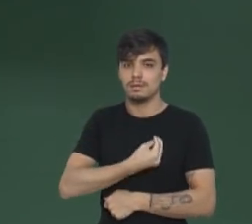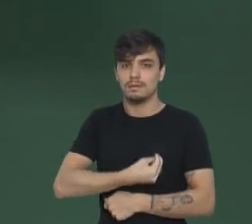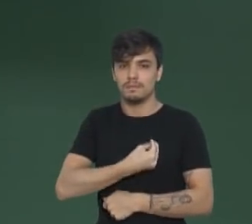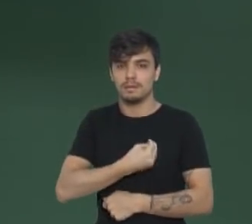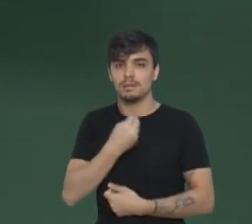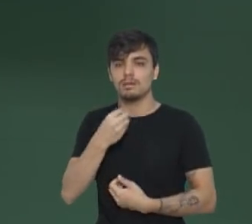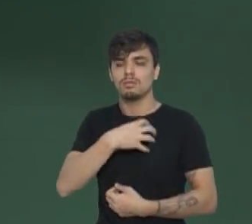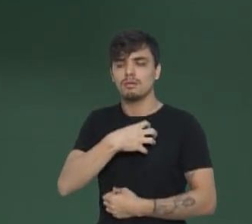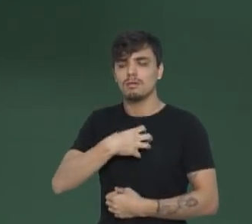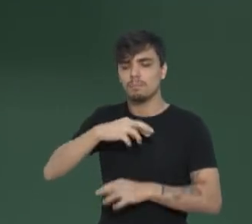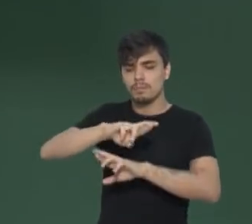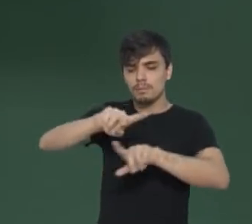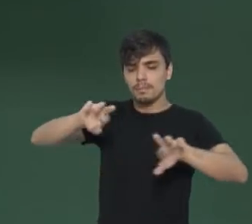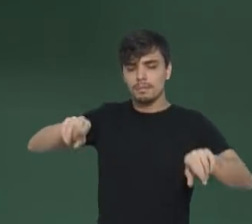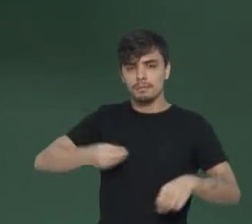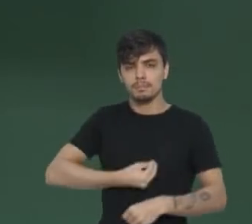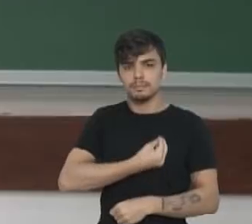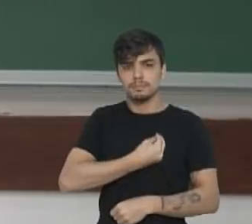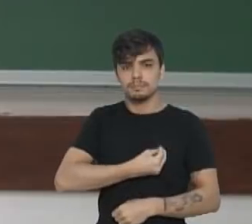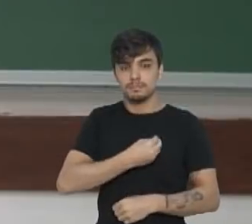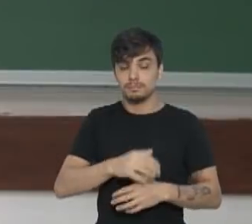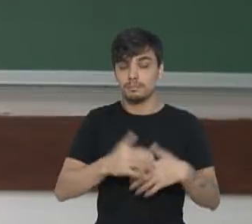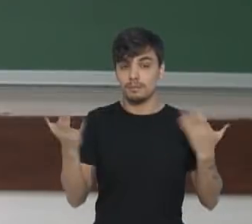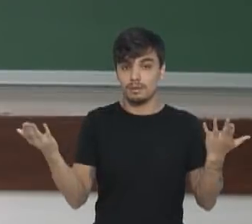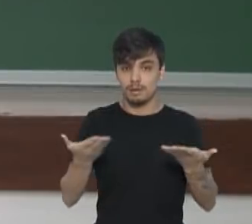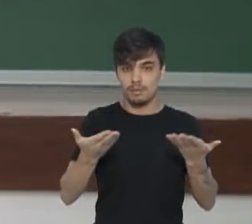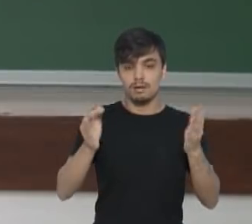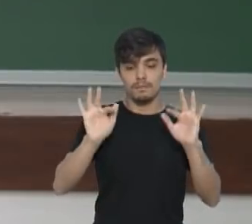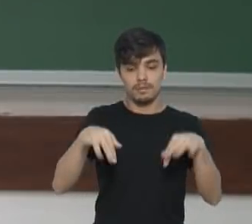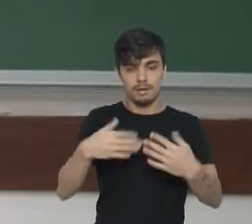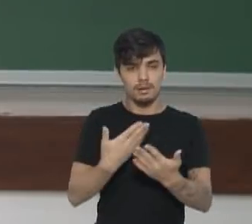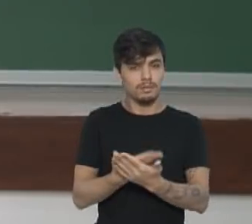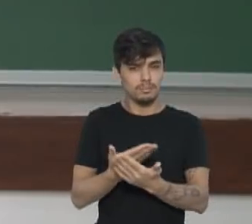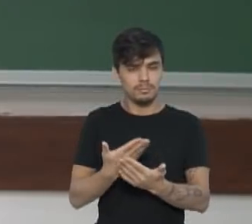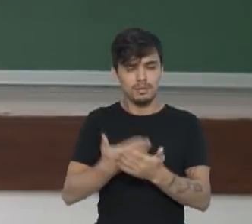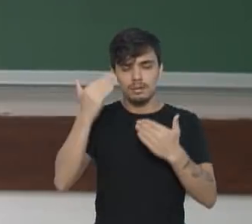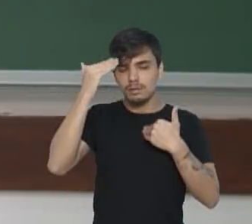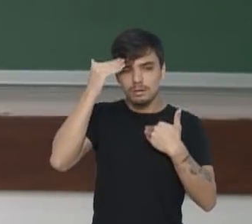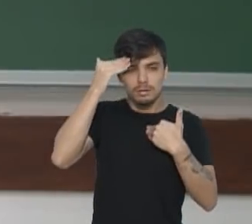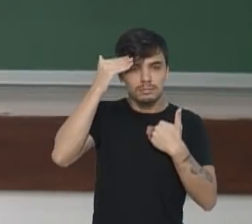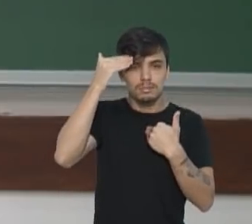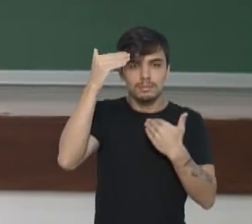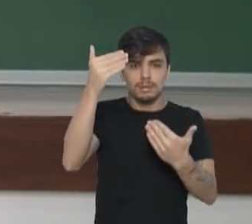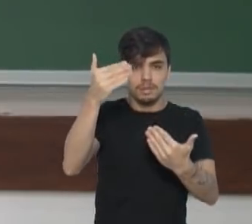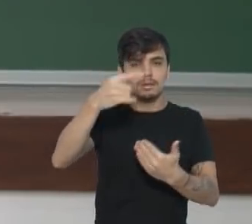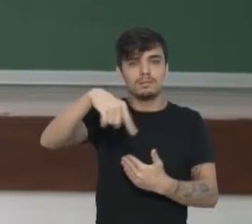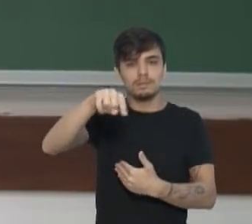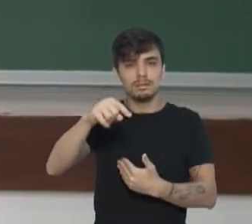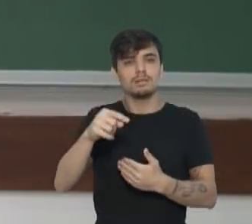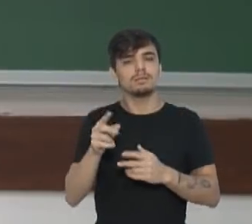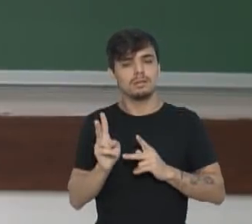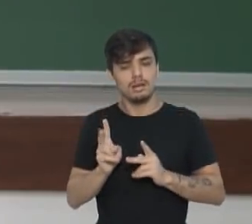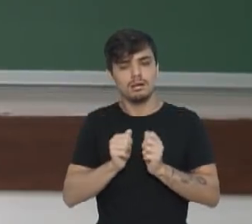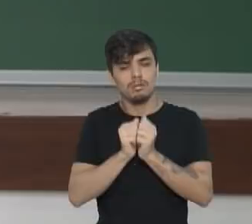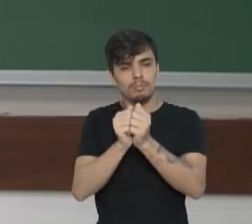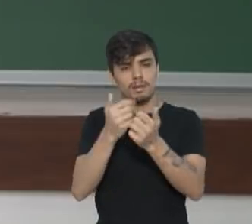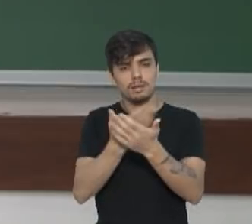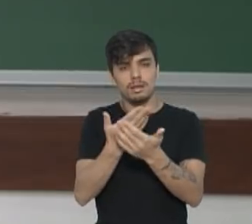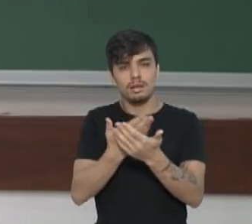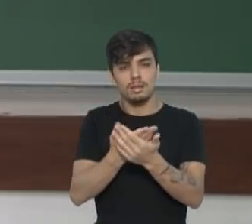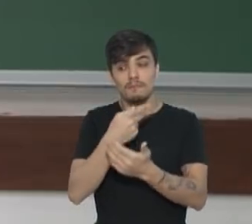de existência. Perfeito? Então, finalizamos nossa aula aqui. Muito obrigado por ter acompanhado essa aula e